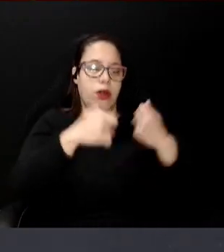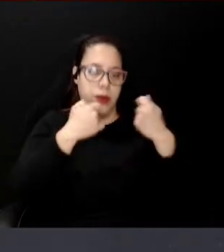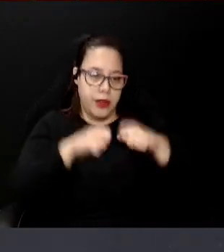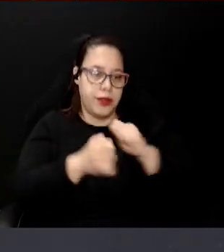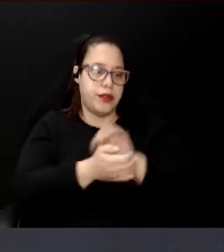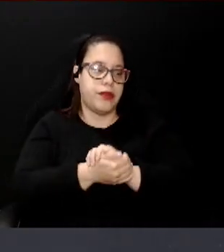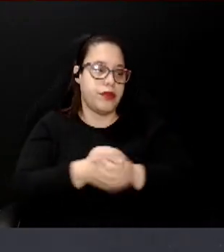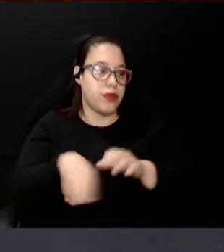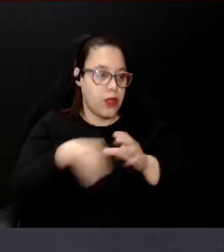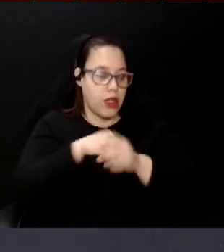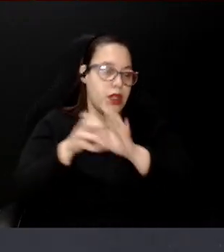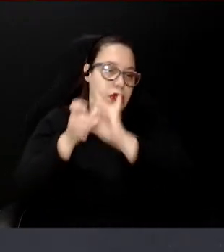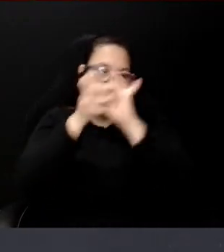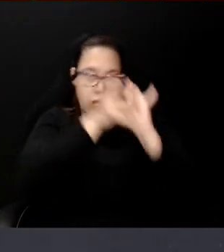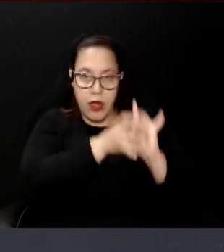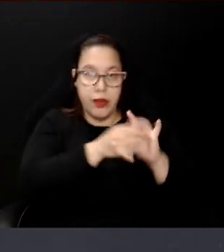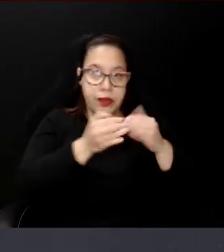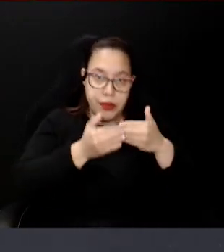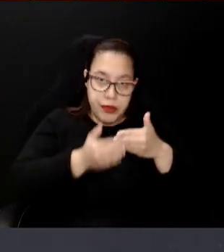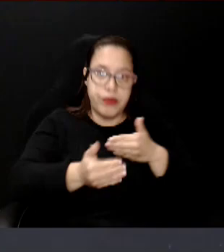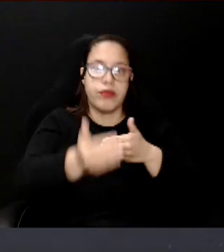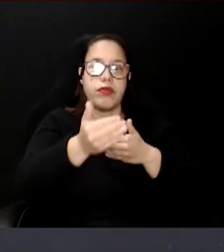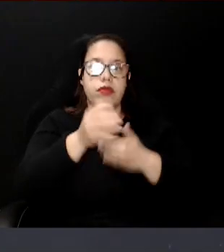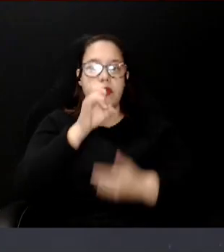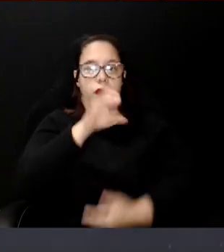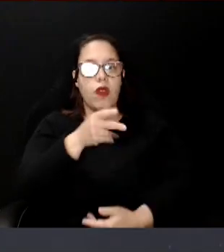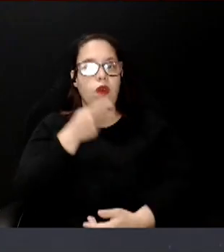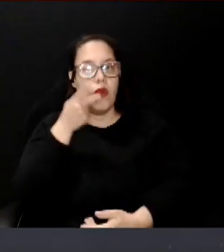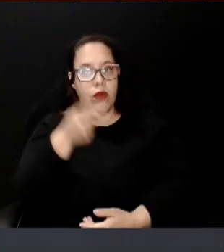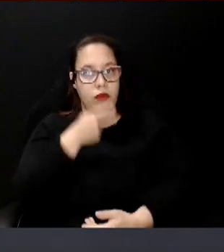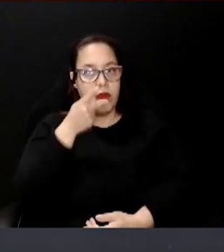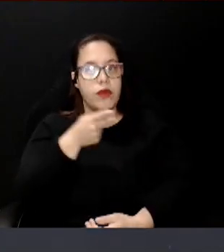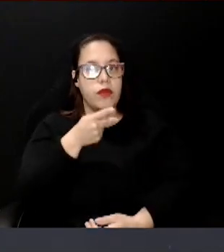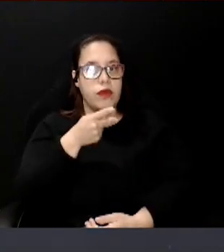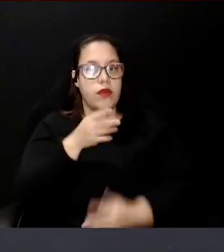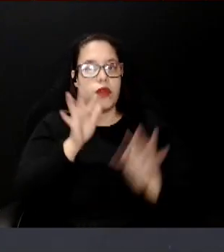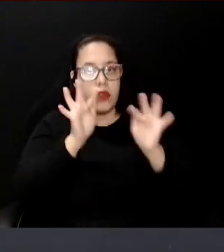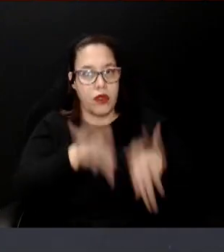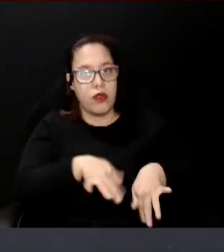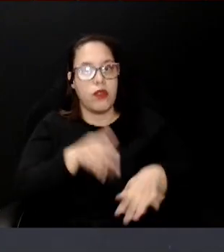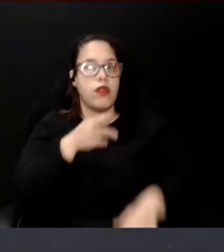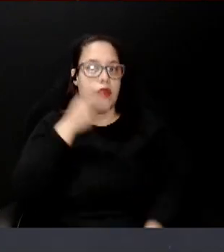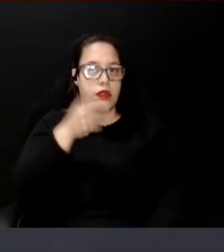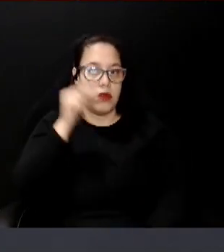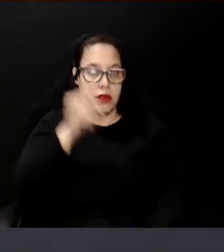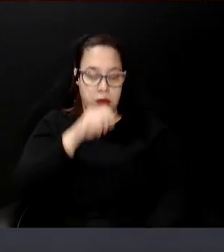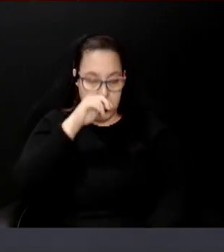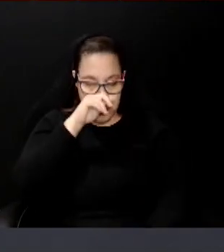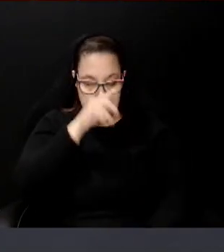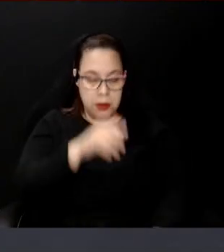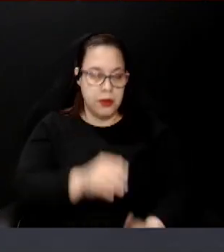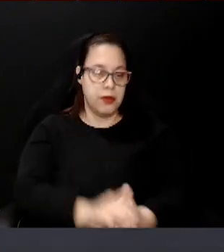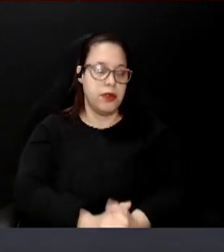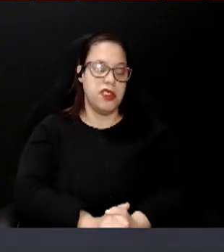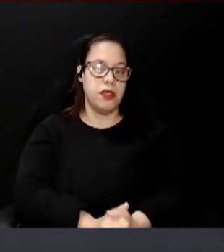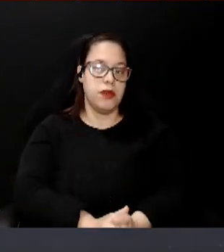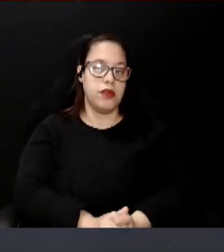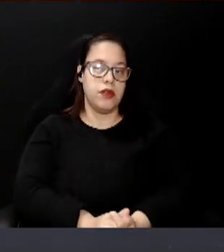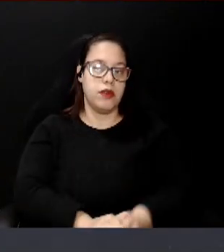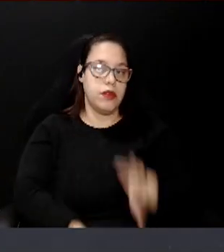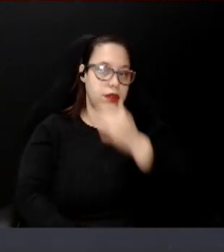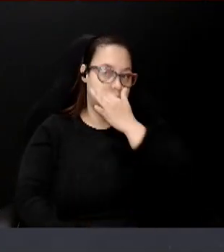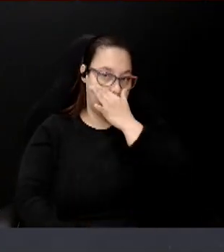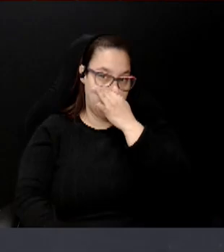coisas para avançar, eu só queria, para finalizar a minha fala aqui, trazer que tudo isso que foi mostrado hoje